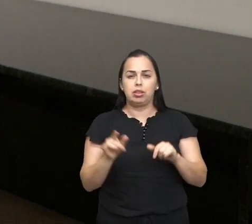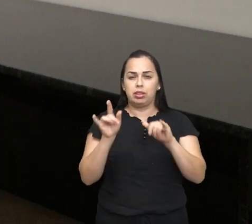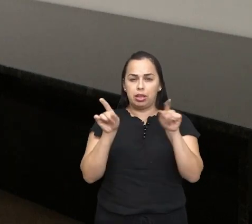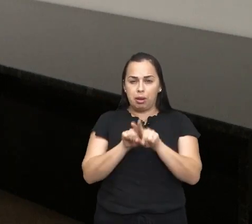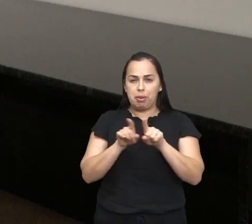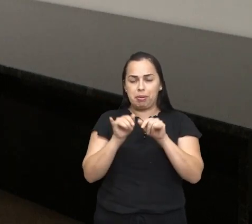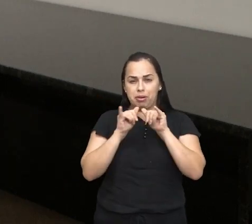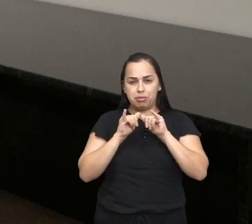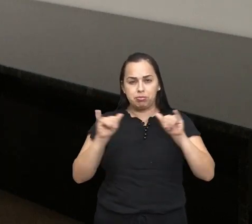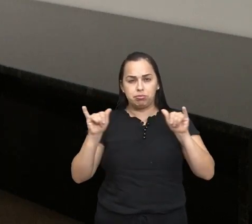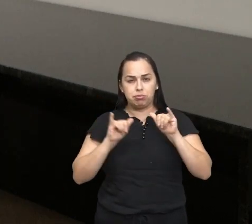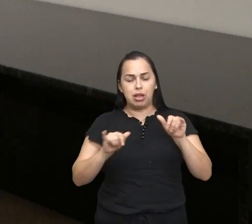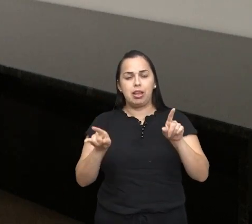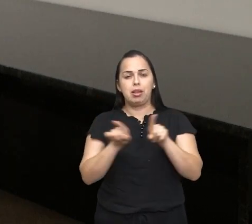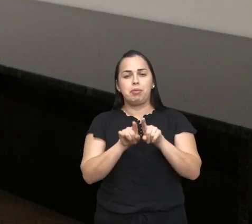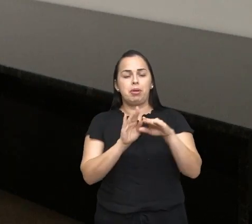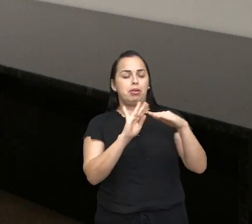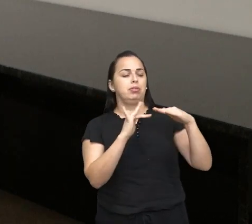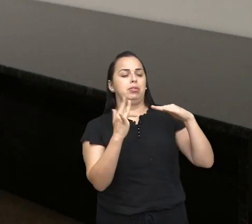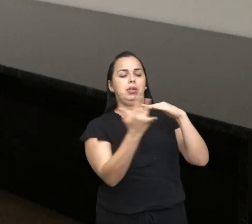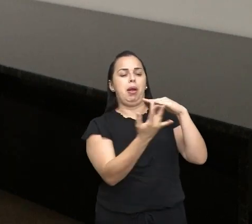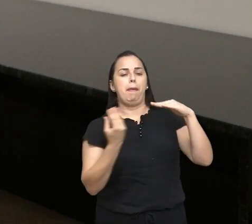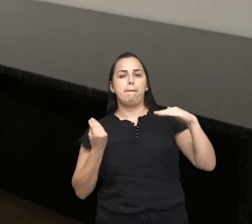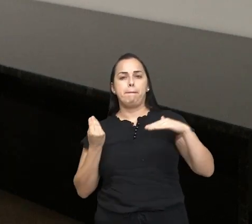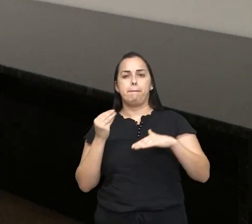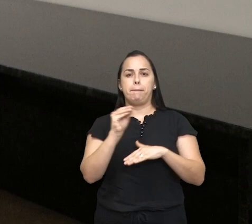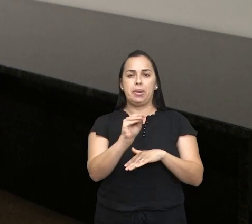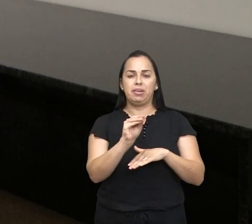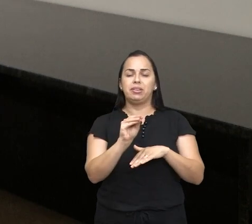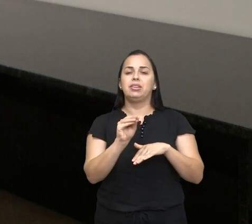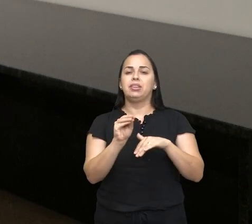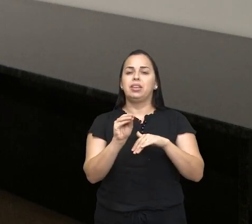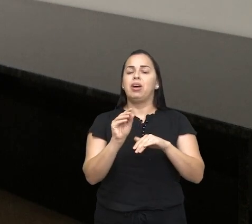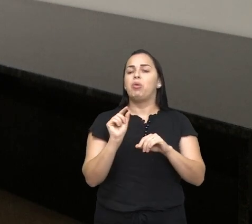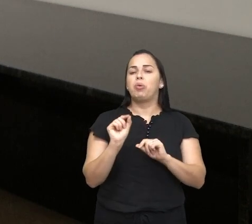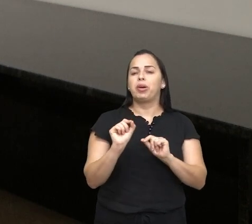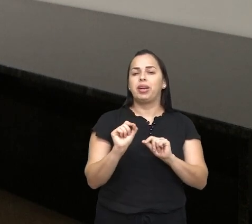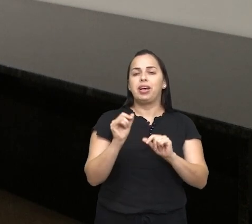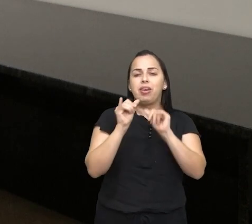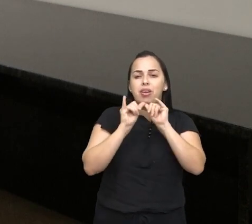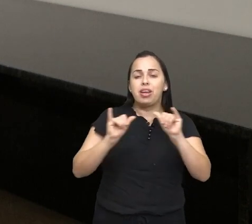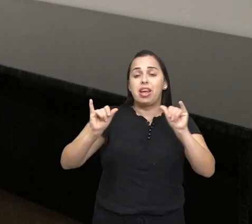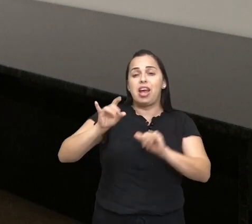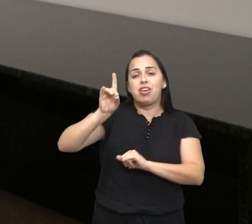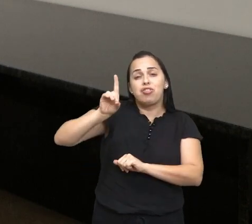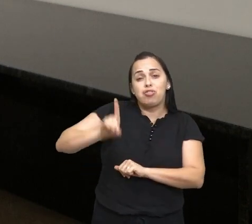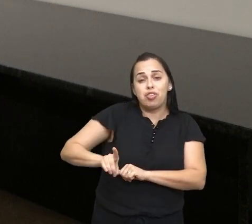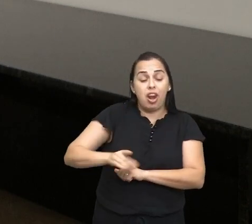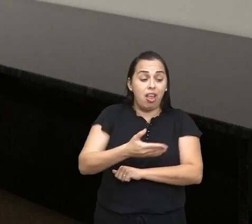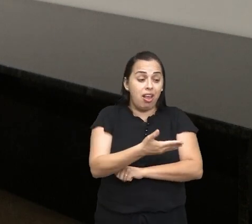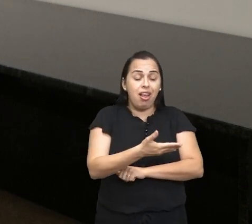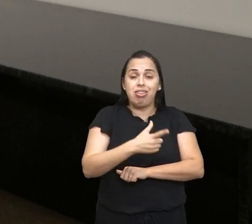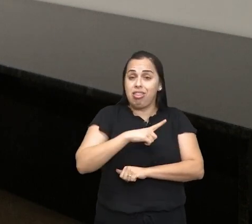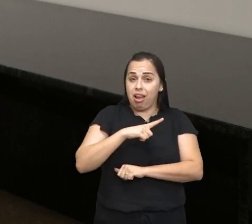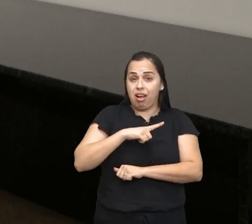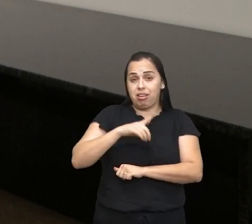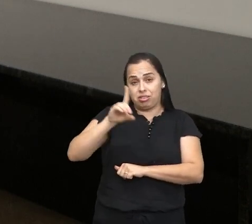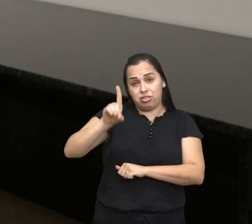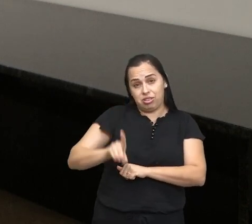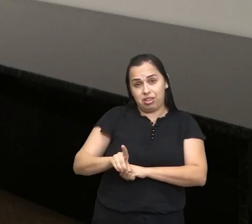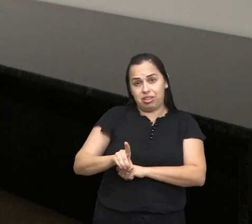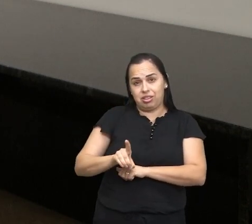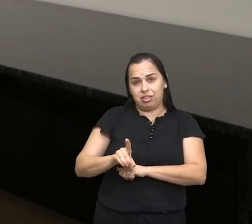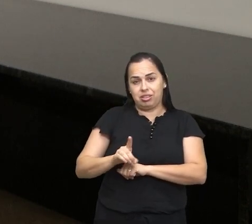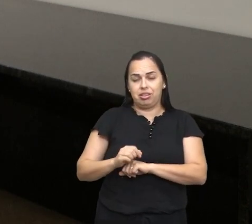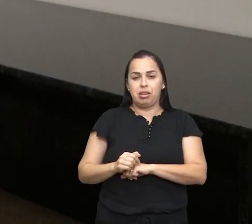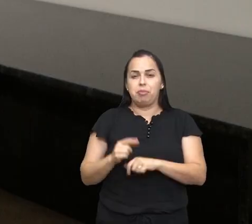através das redes sociais, jornais, para divulgar o direito que o paciente tem, para ele poder ficar sabendo